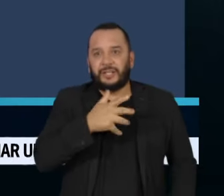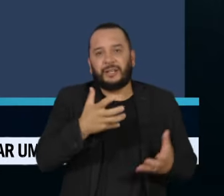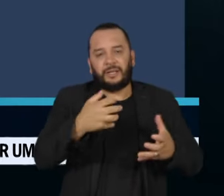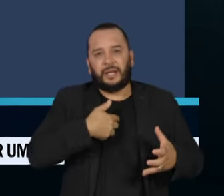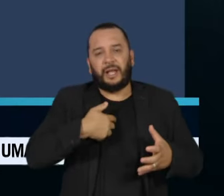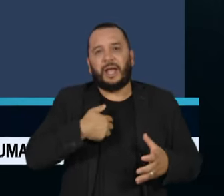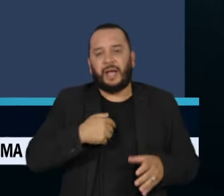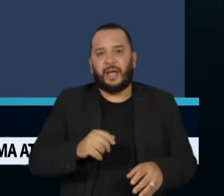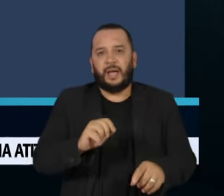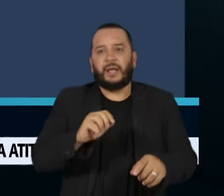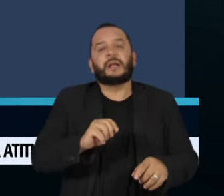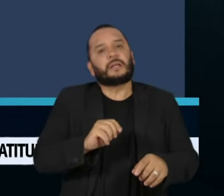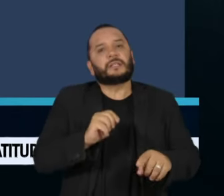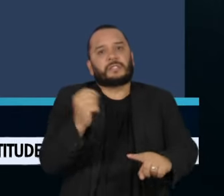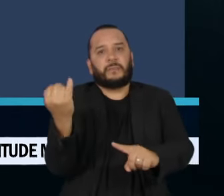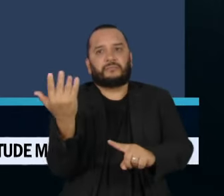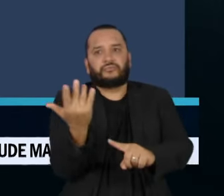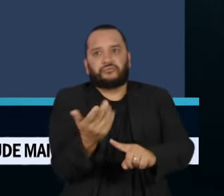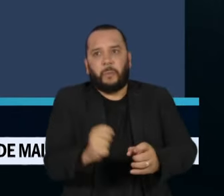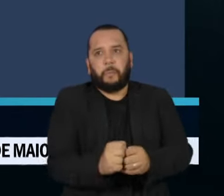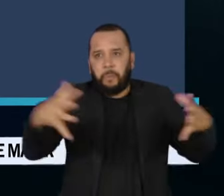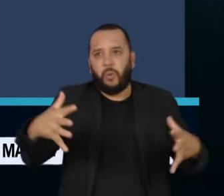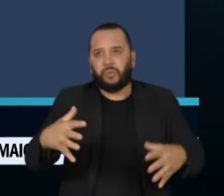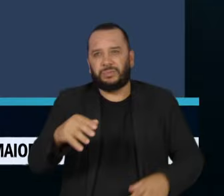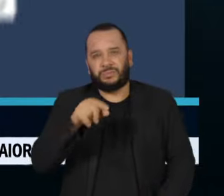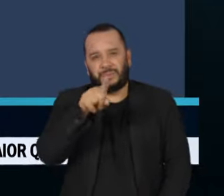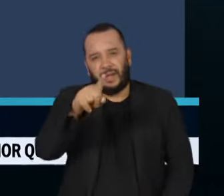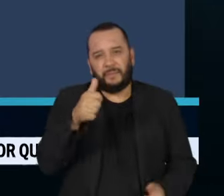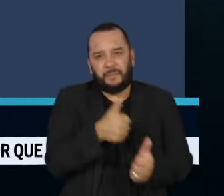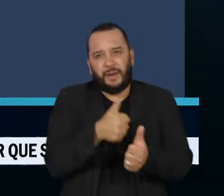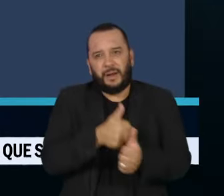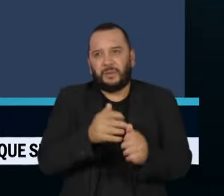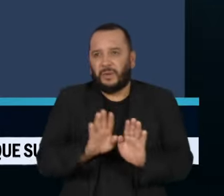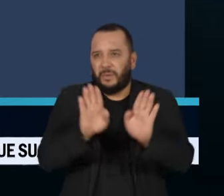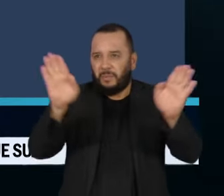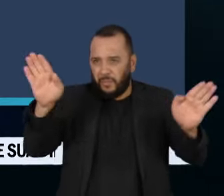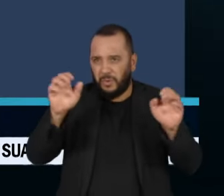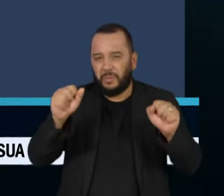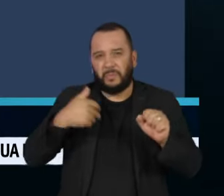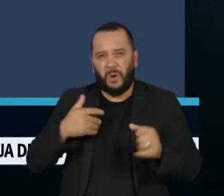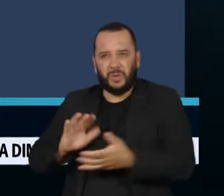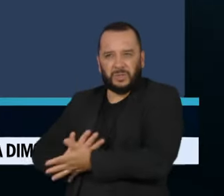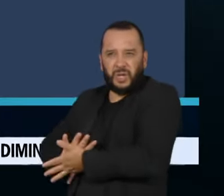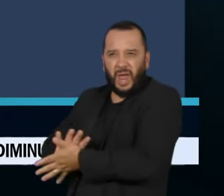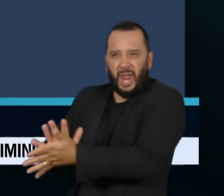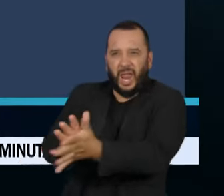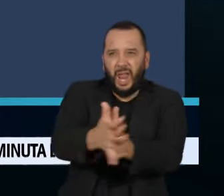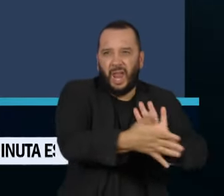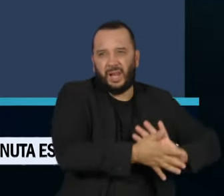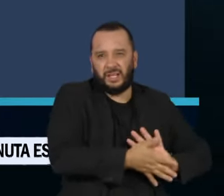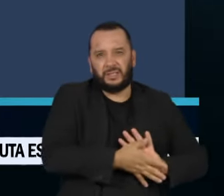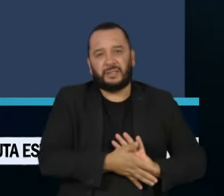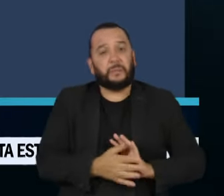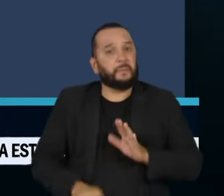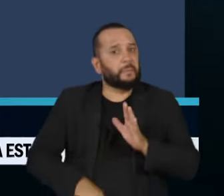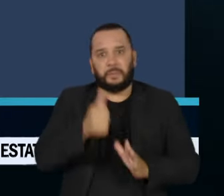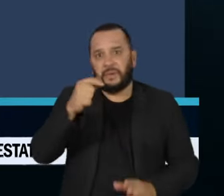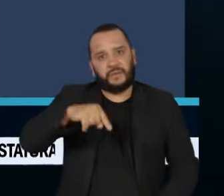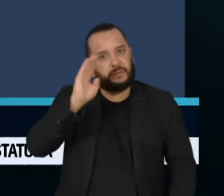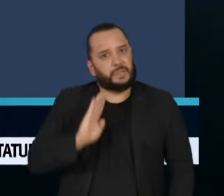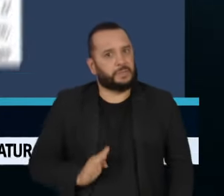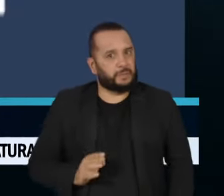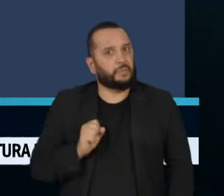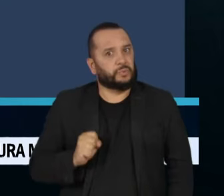explodir uma bomba próximo ao aeroporto da cidade, com potencial para gerar um massacre de proporções jamais vistas no Brasil. Por isso,